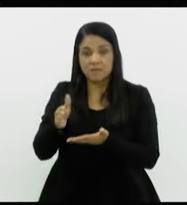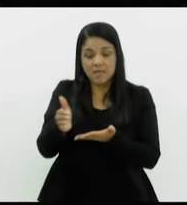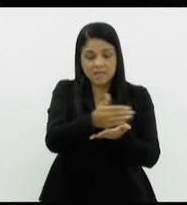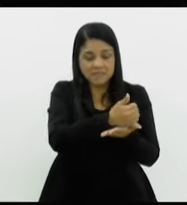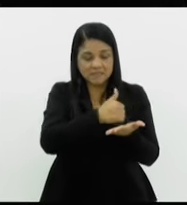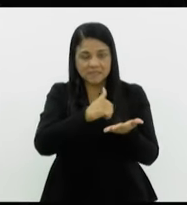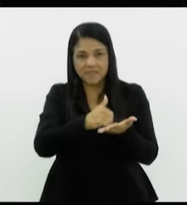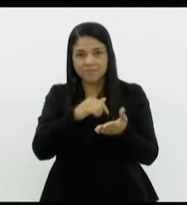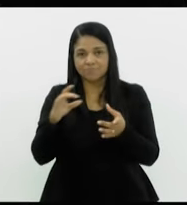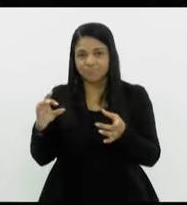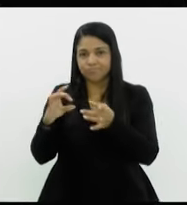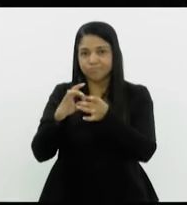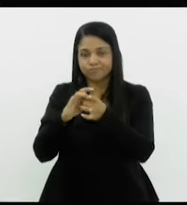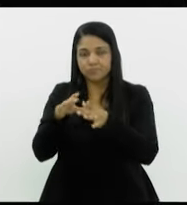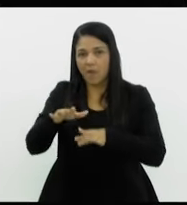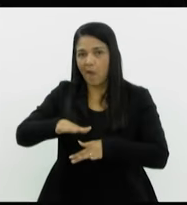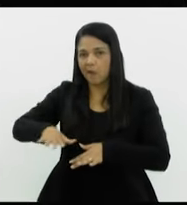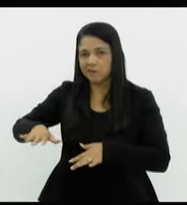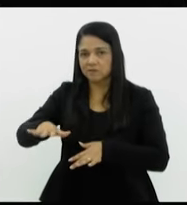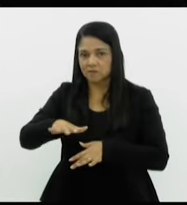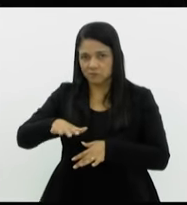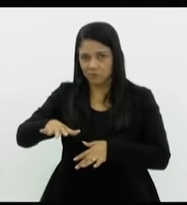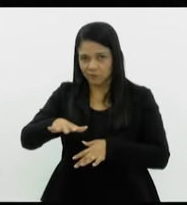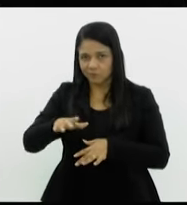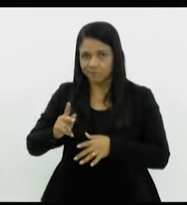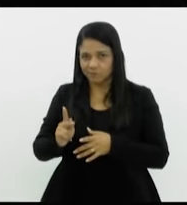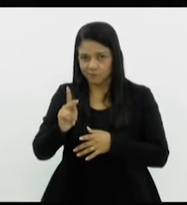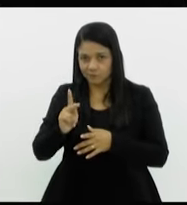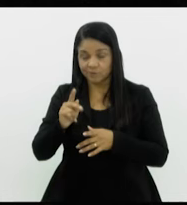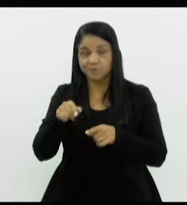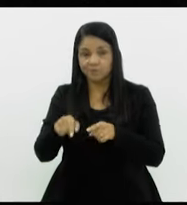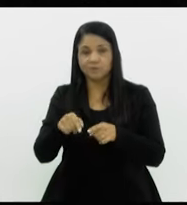diretamente ao setor. Isso corresponde a